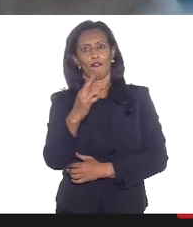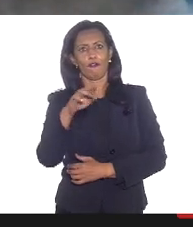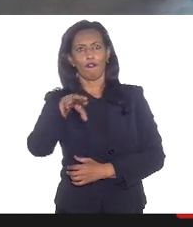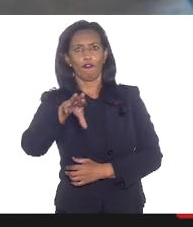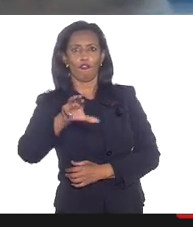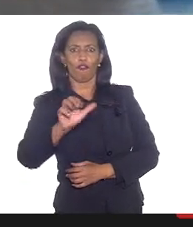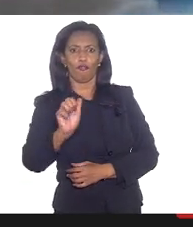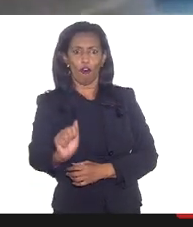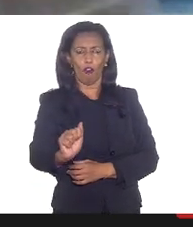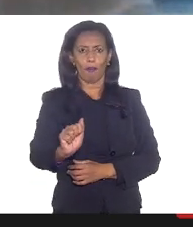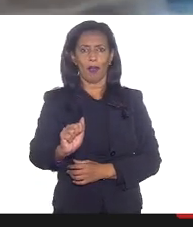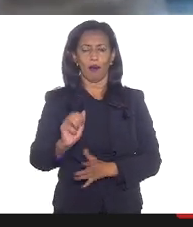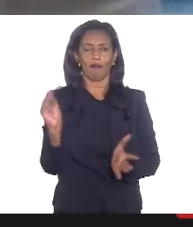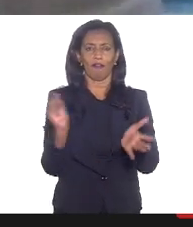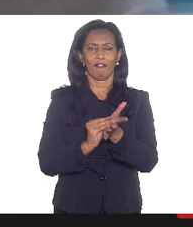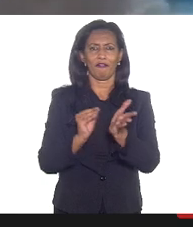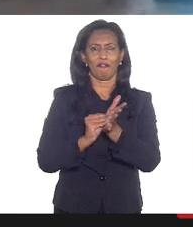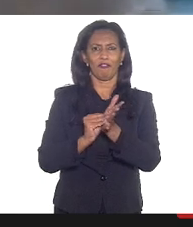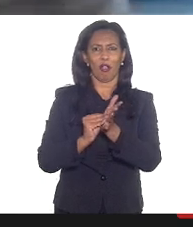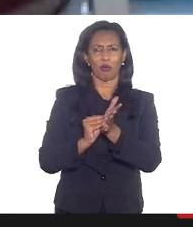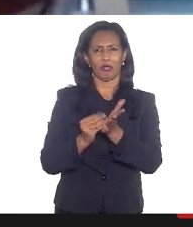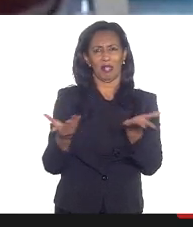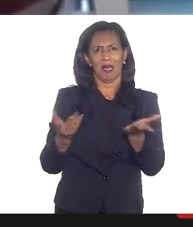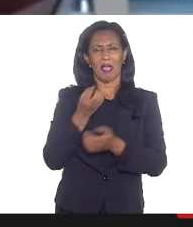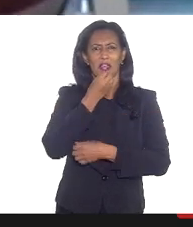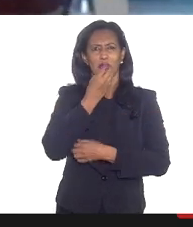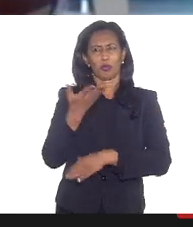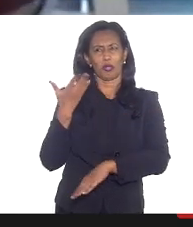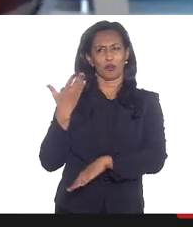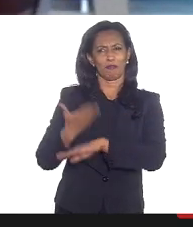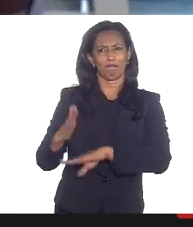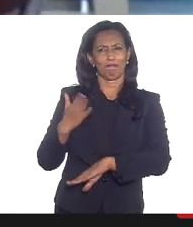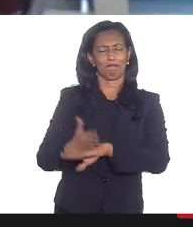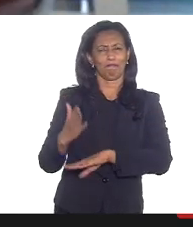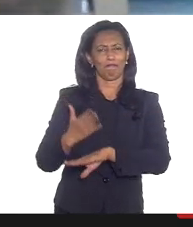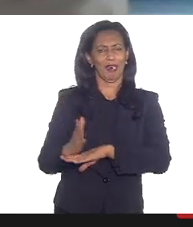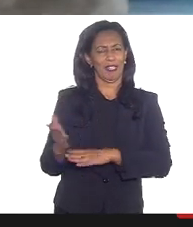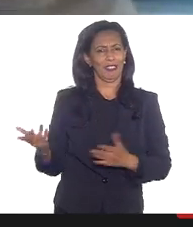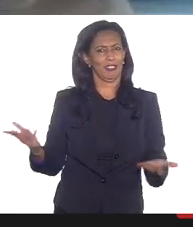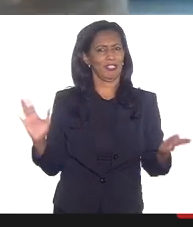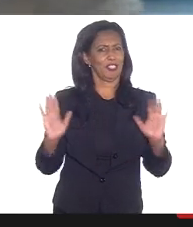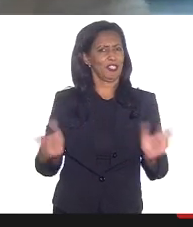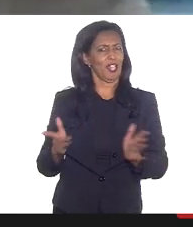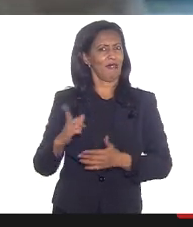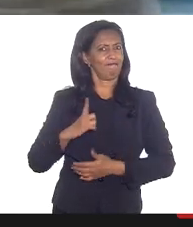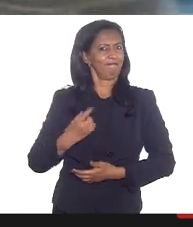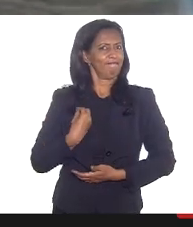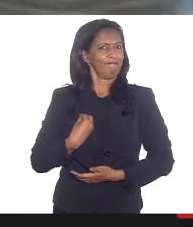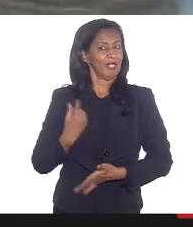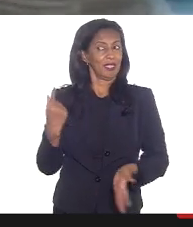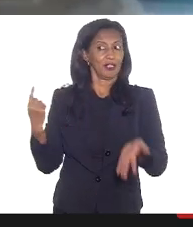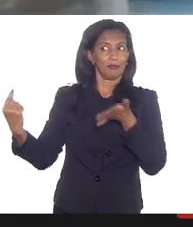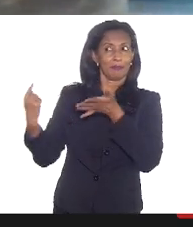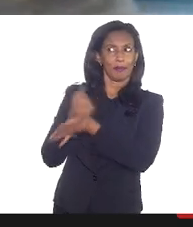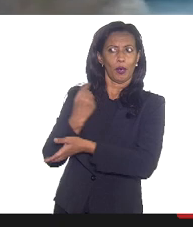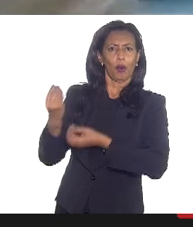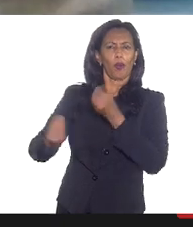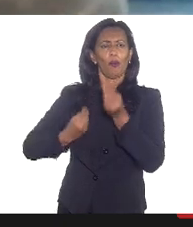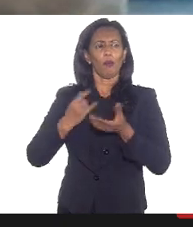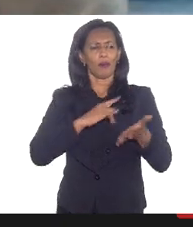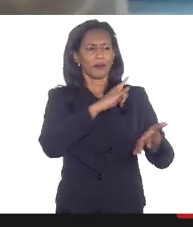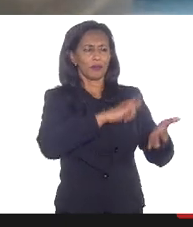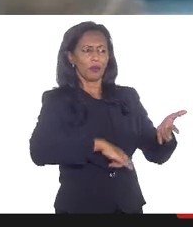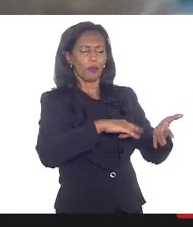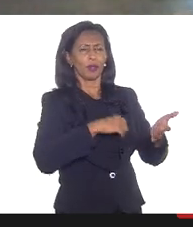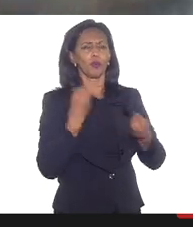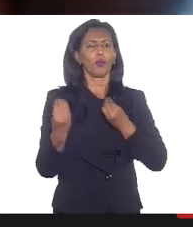o condão de desorganizar as boas práticas pedagógicas que já estão em vigor. E aí a gente pode se perguntar, como é que esse documento, como é que